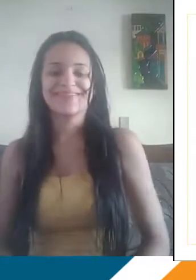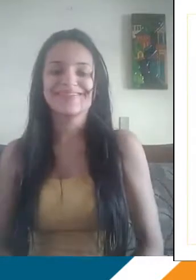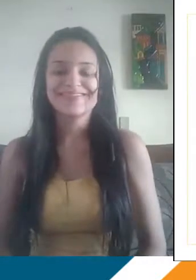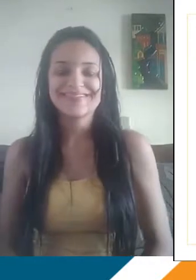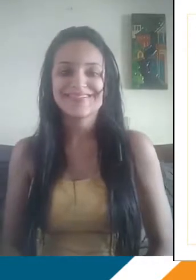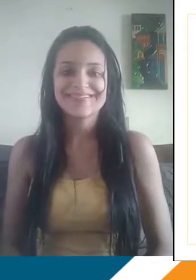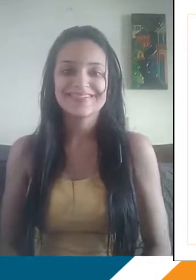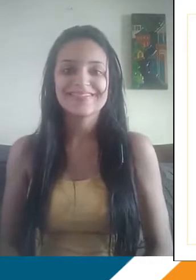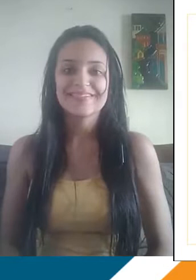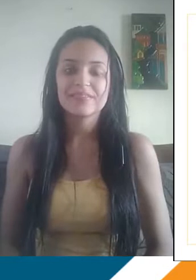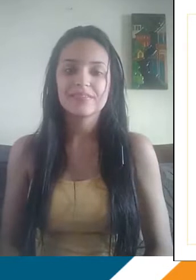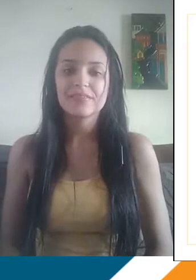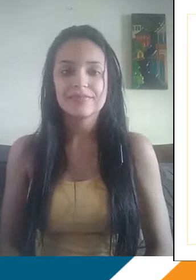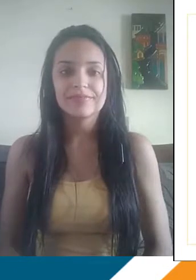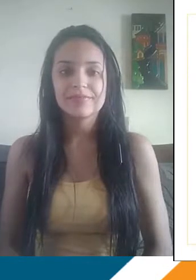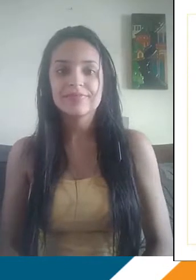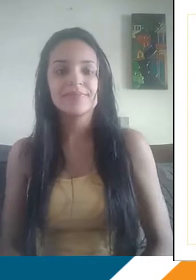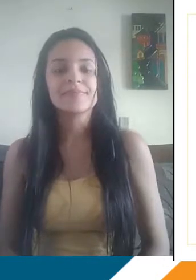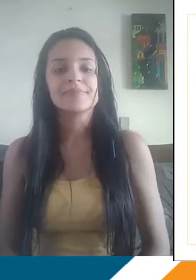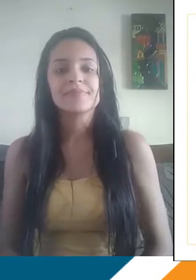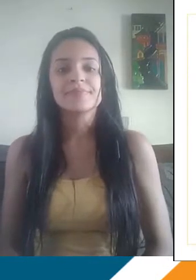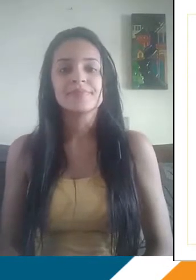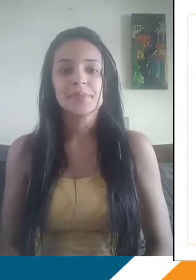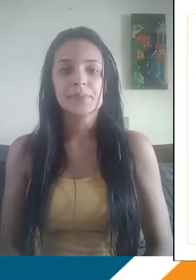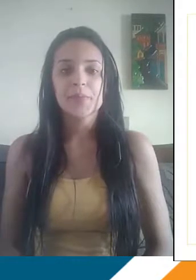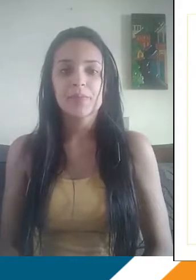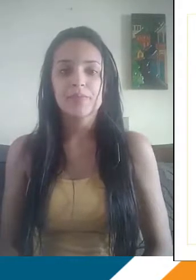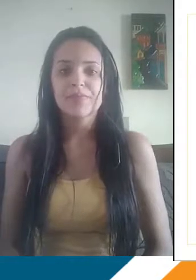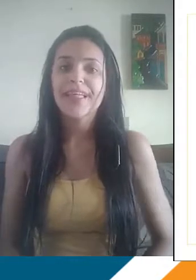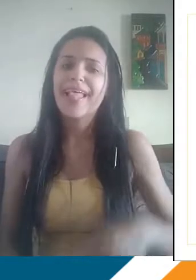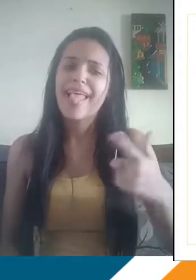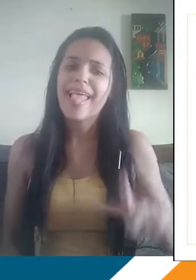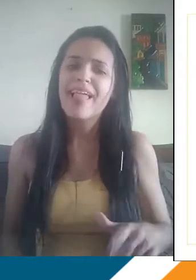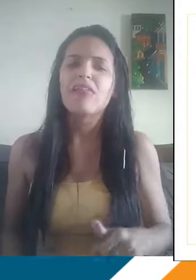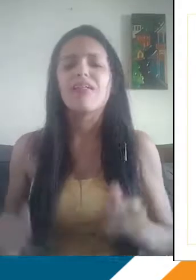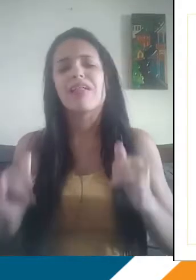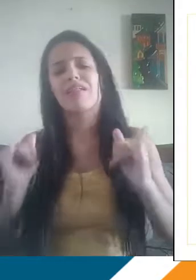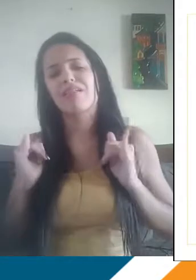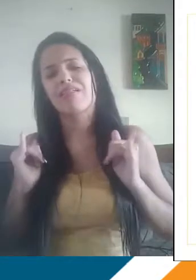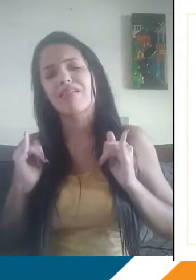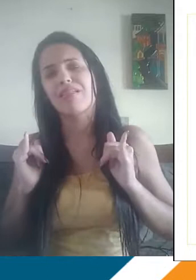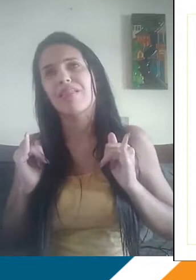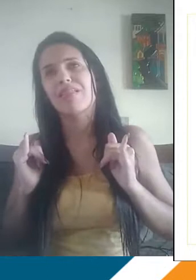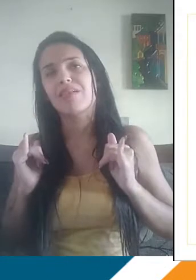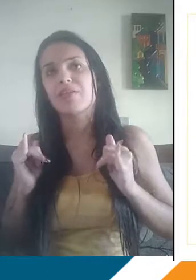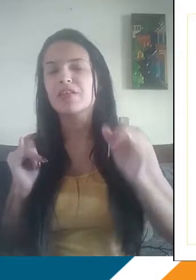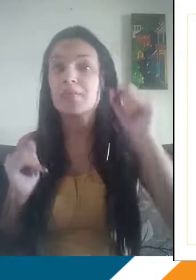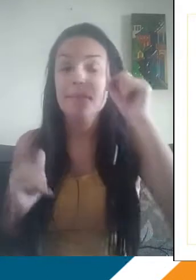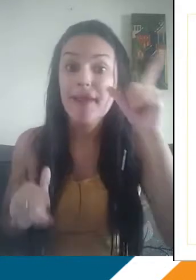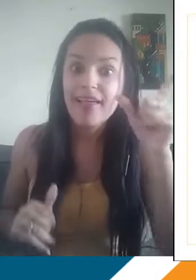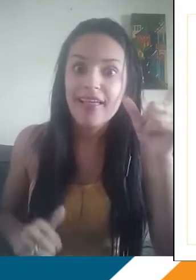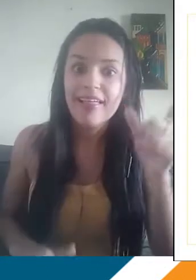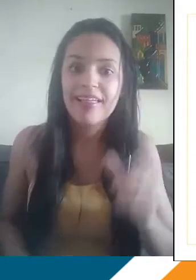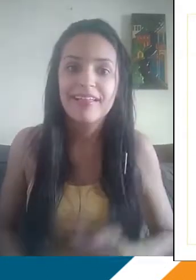quantidade de ambivalências muito grande. Ele é ao mesmo tempo preguiçoso, esperto, tolo e astuto. Já em